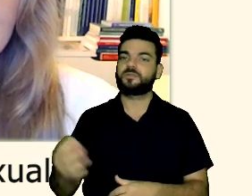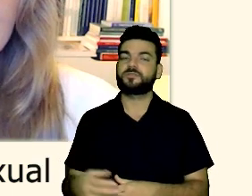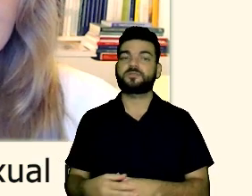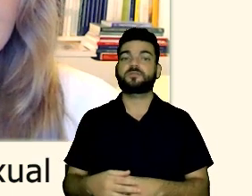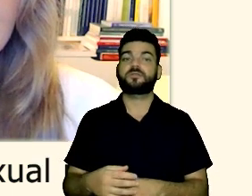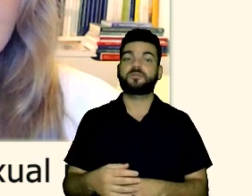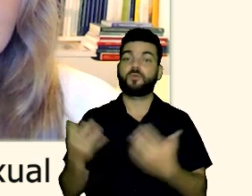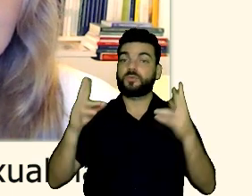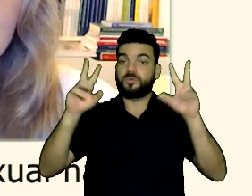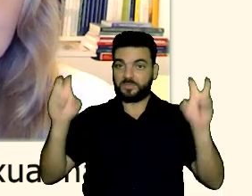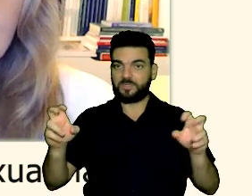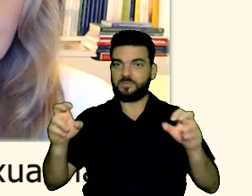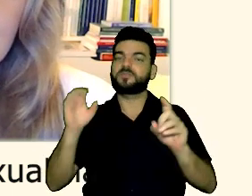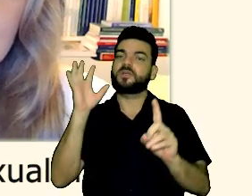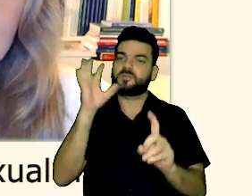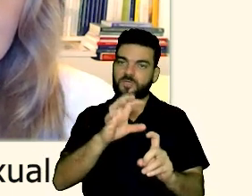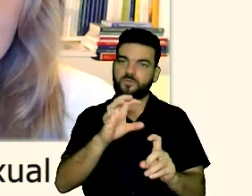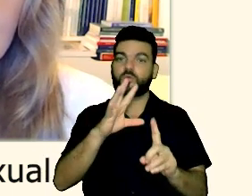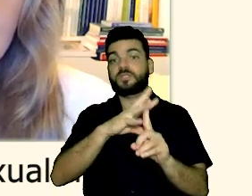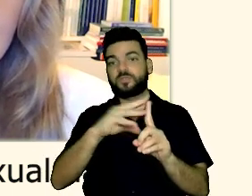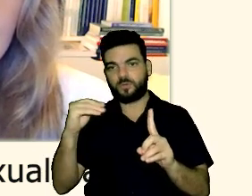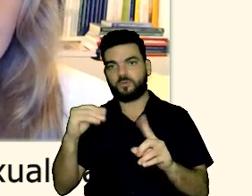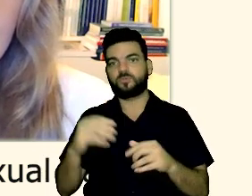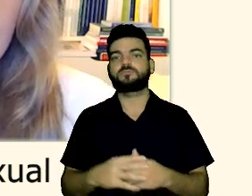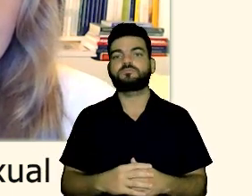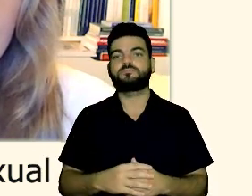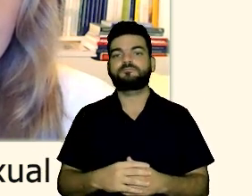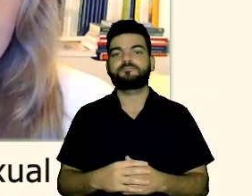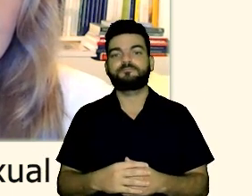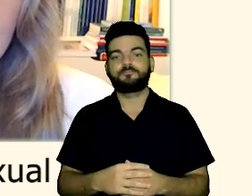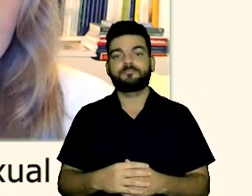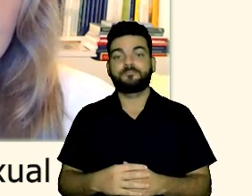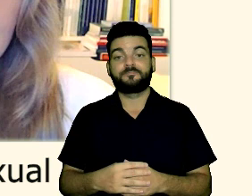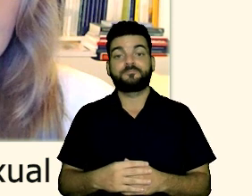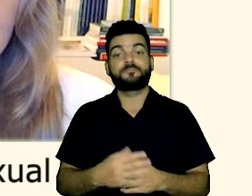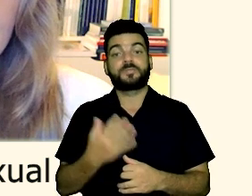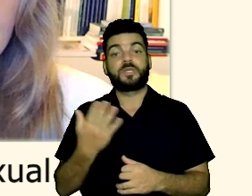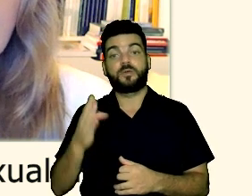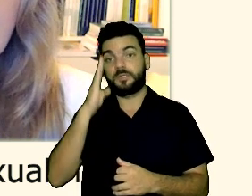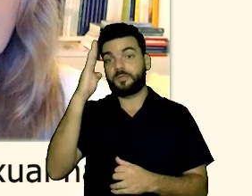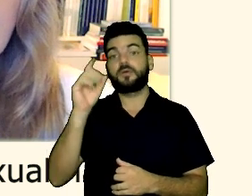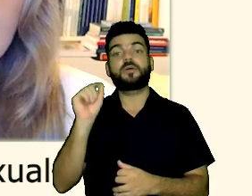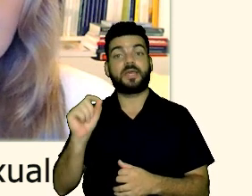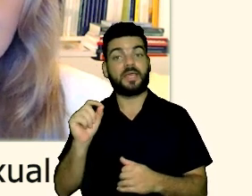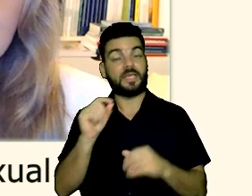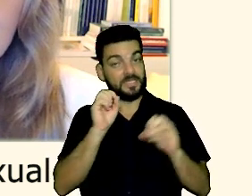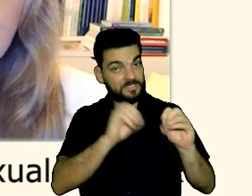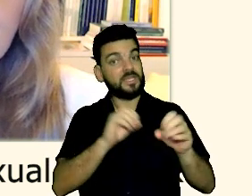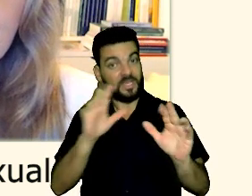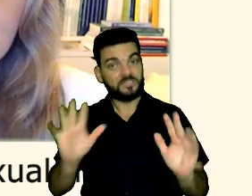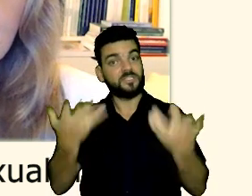por finalidade, em primeiro lugar, uma conscientização mesmo, não é? Para que aquele que